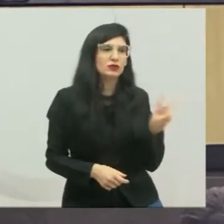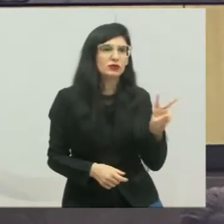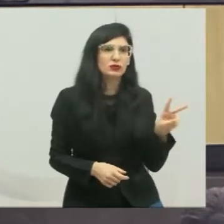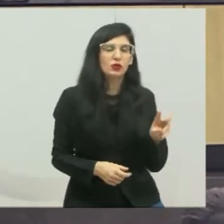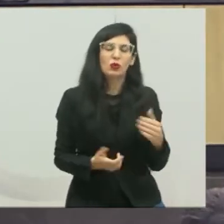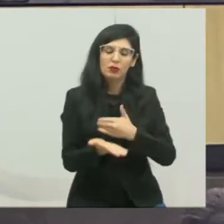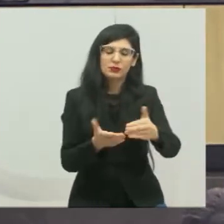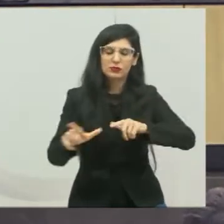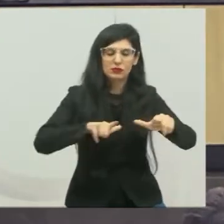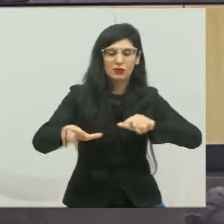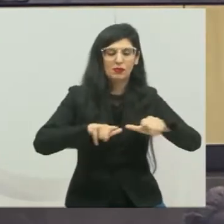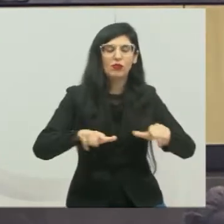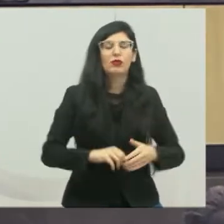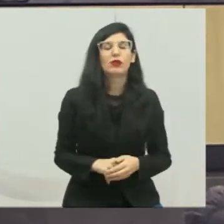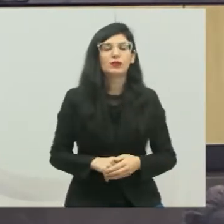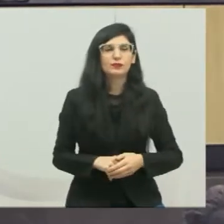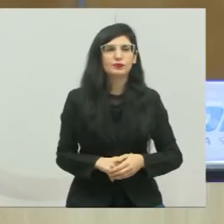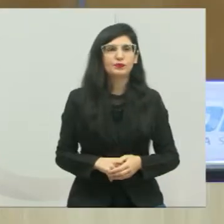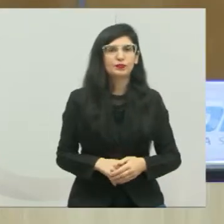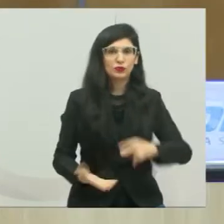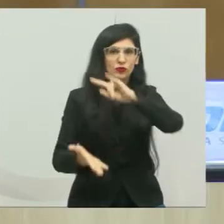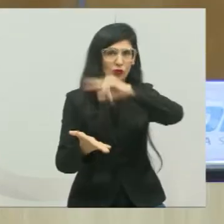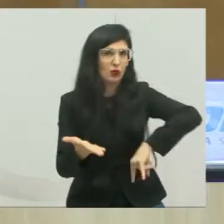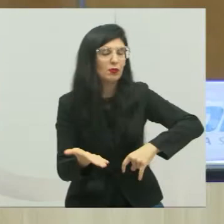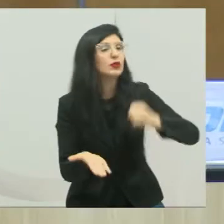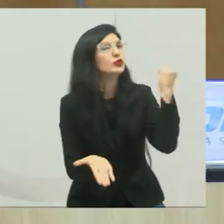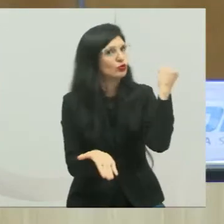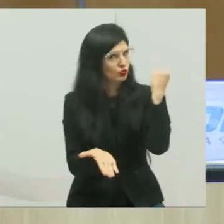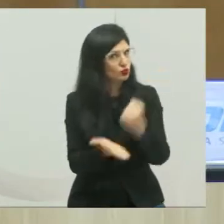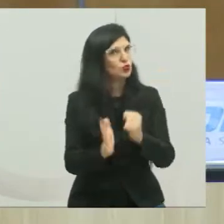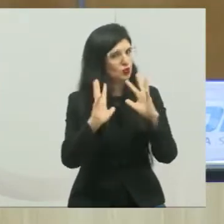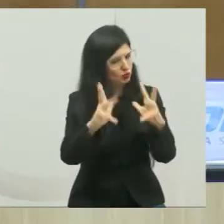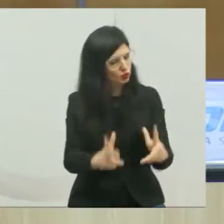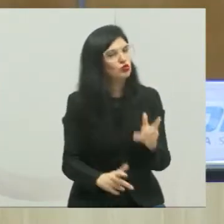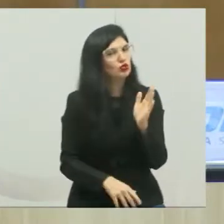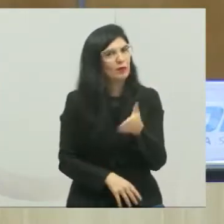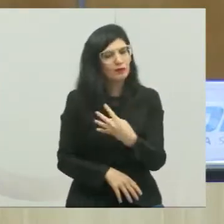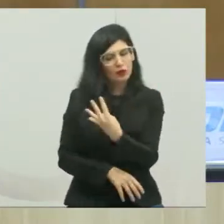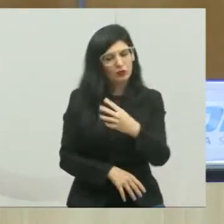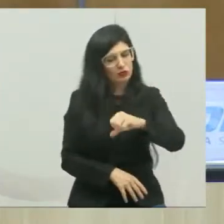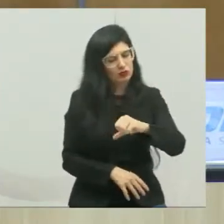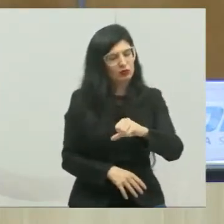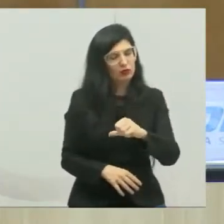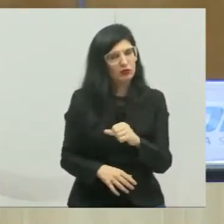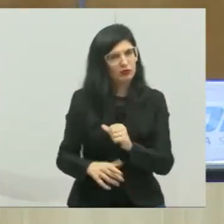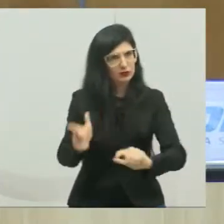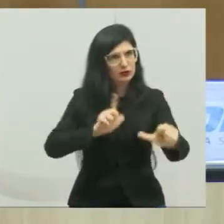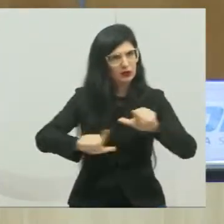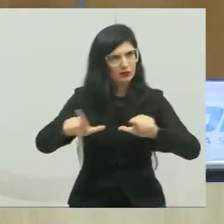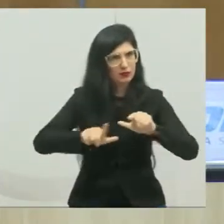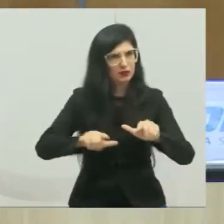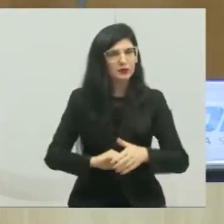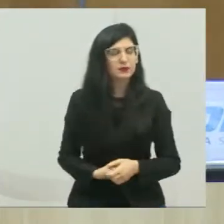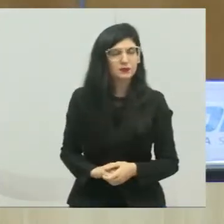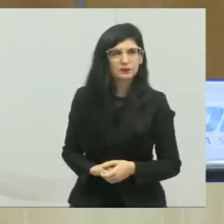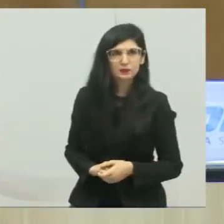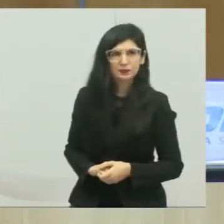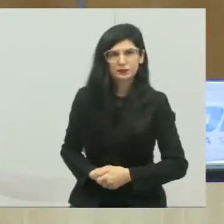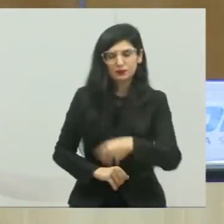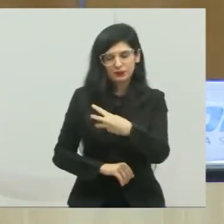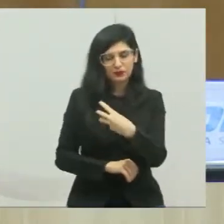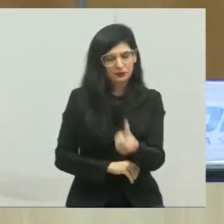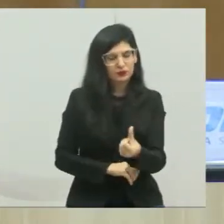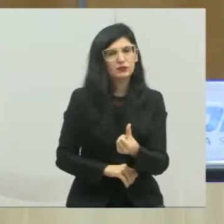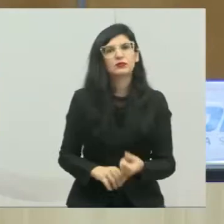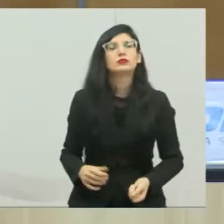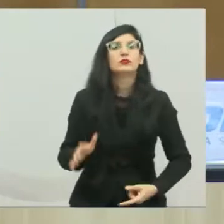porém, informo que para a presente sessão foram protocolados 49 trabalhos, sendo